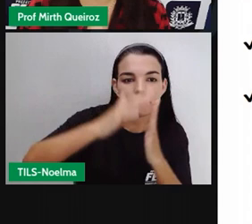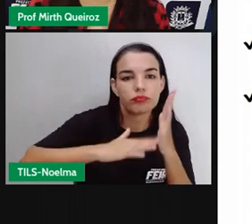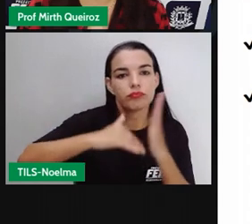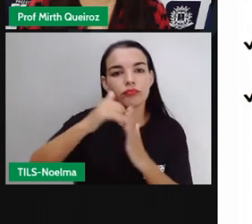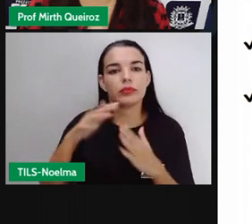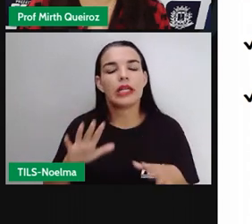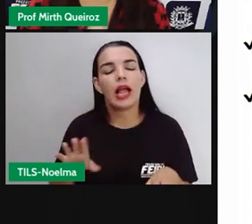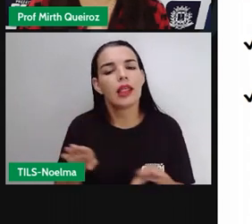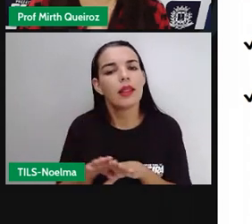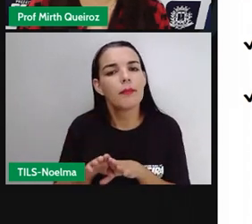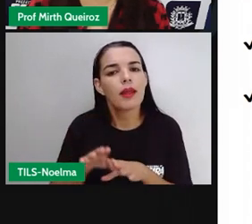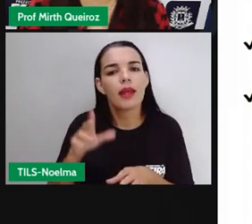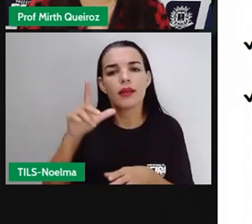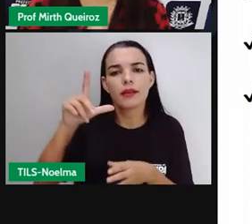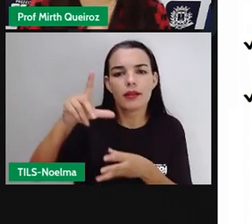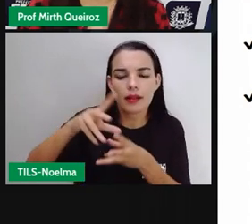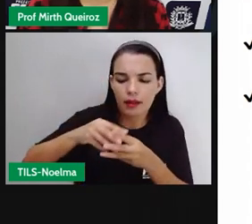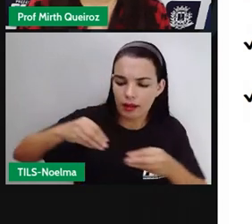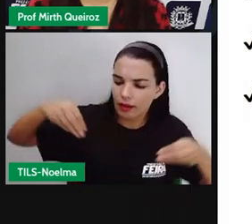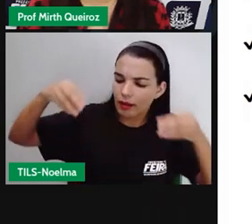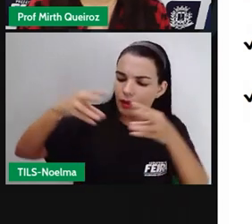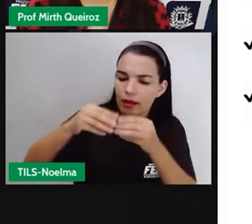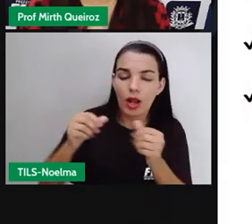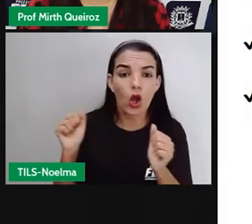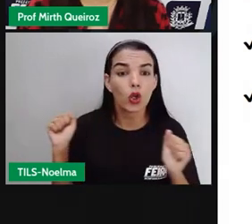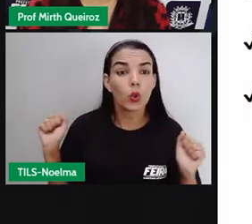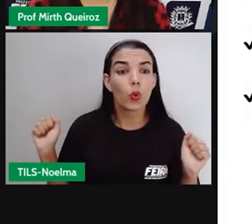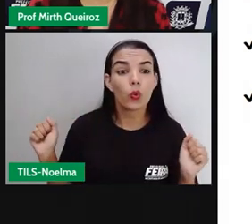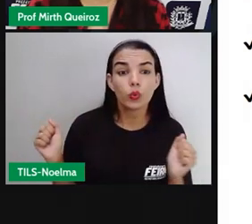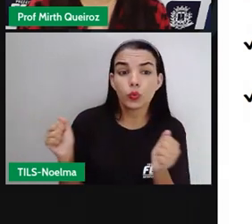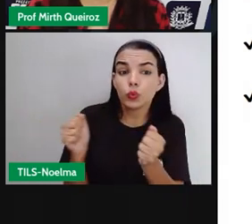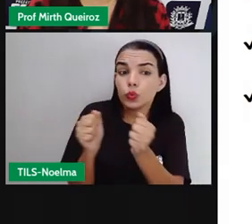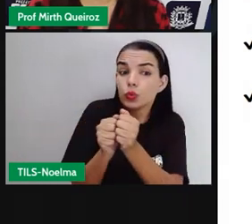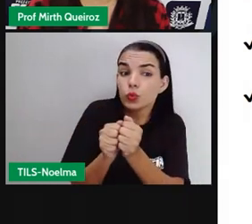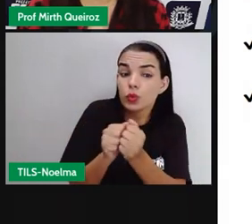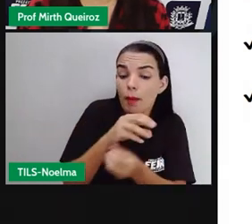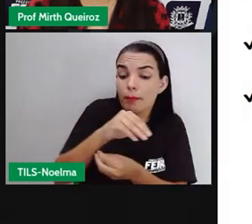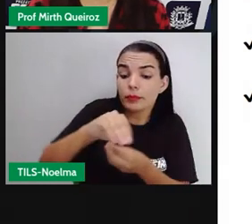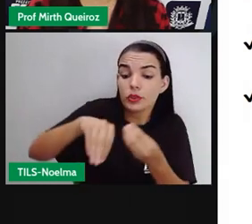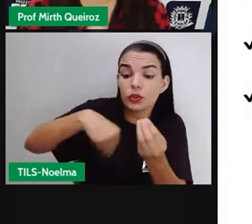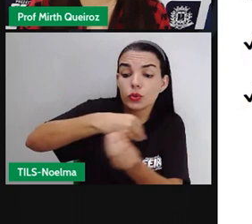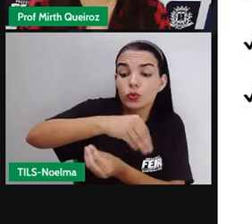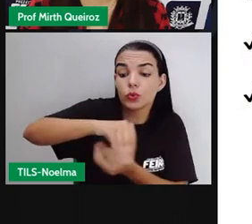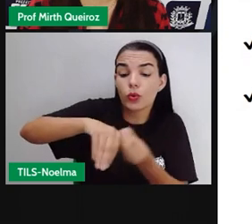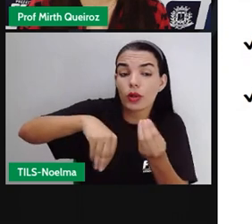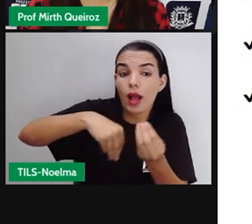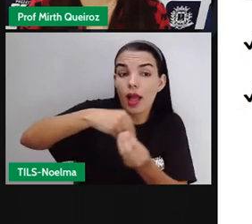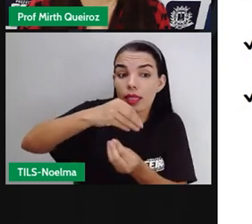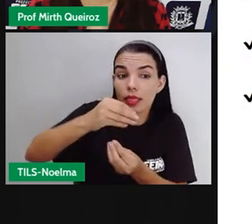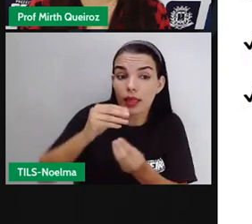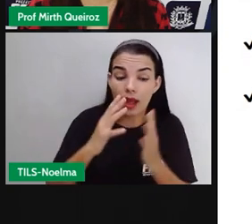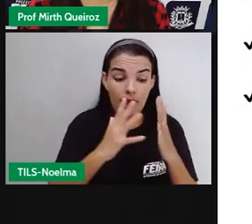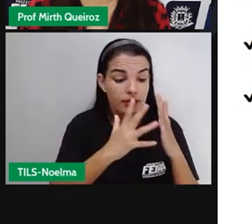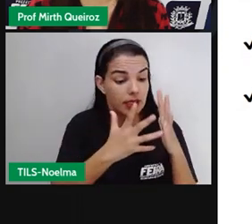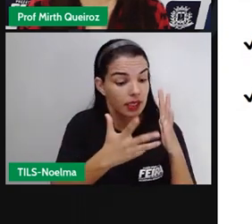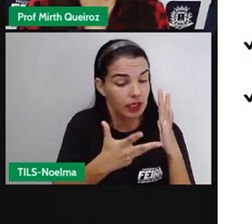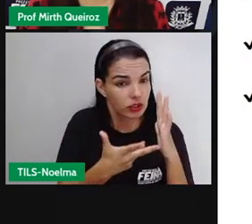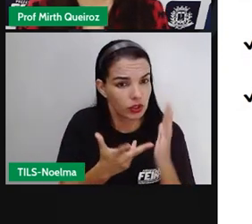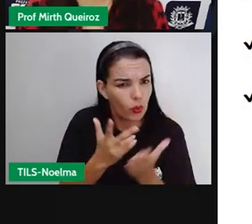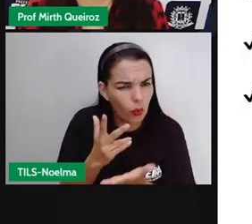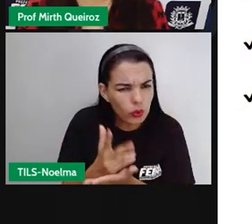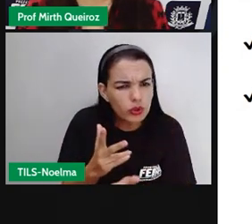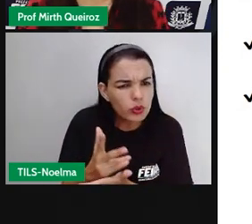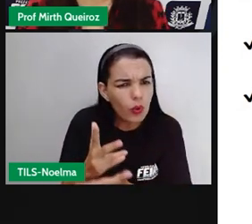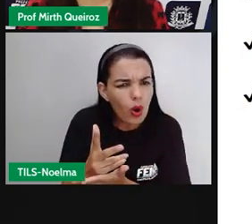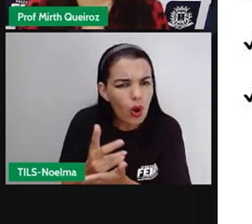no estado líquido. Quando elas se misturaram, as propriedades dela, as características dessas substâncias, elas preservaram ou elas